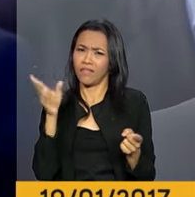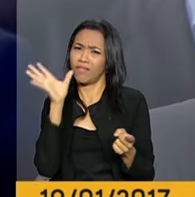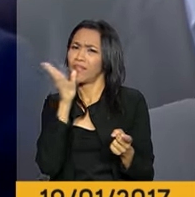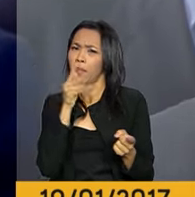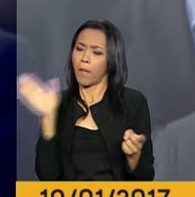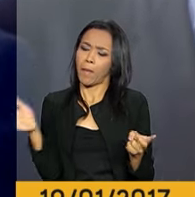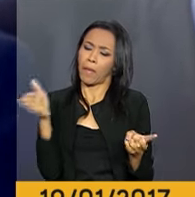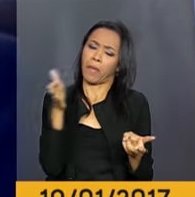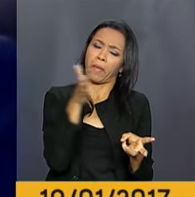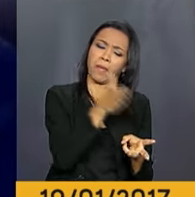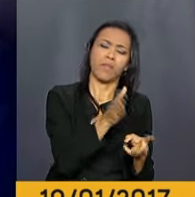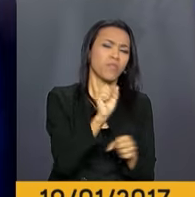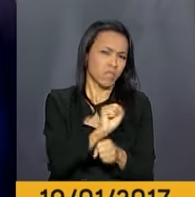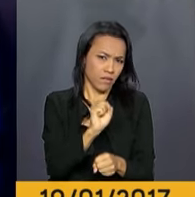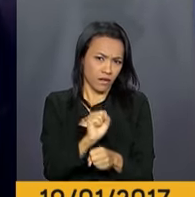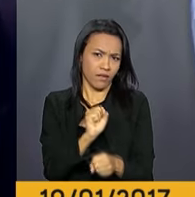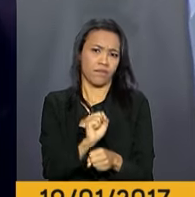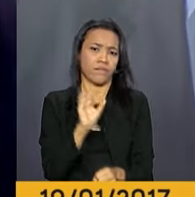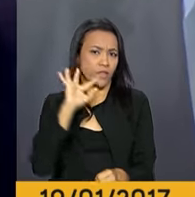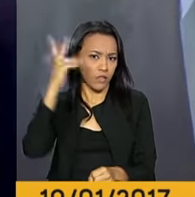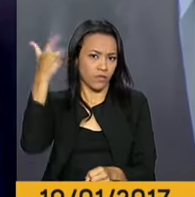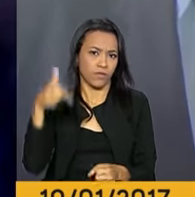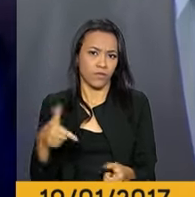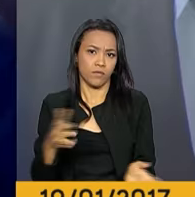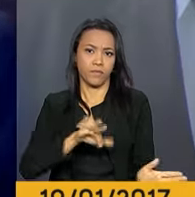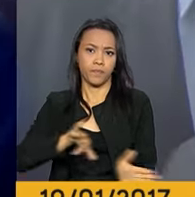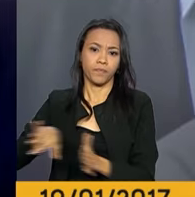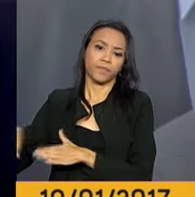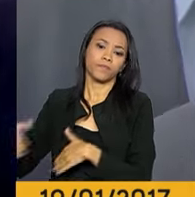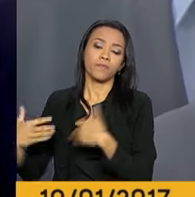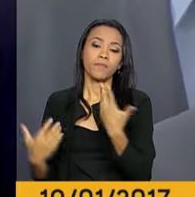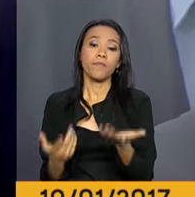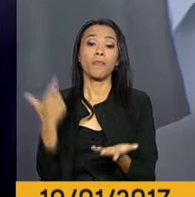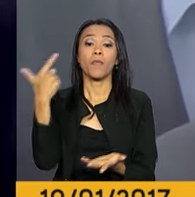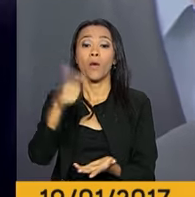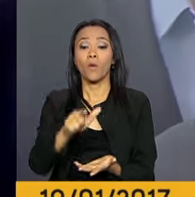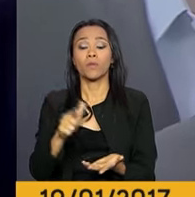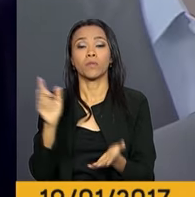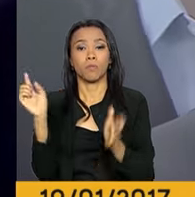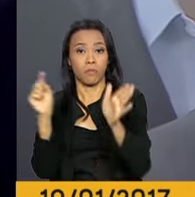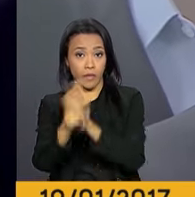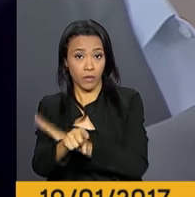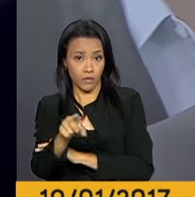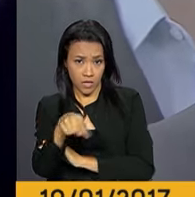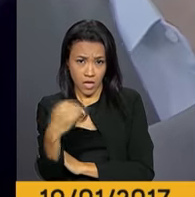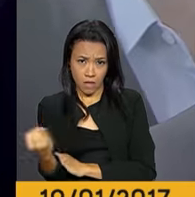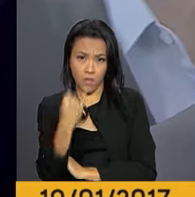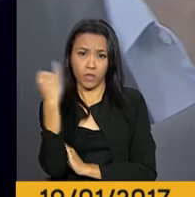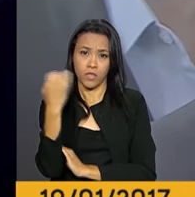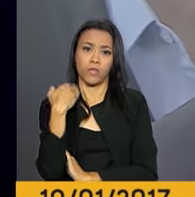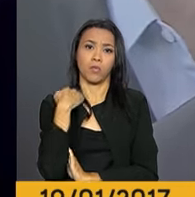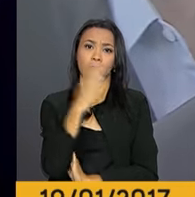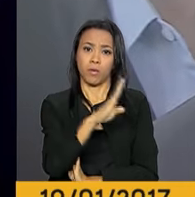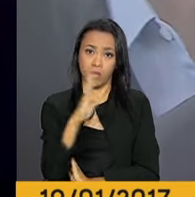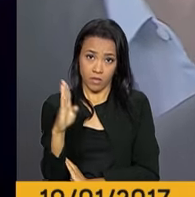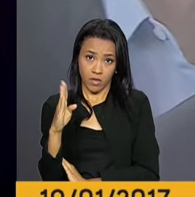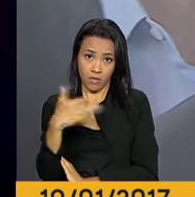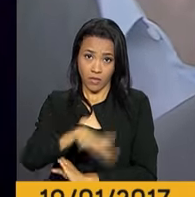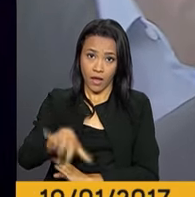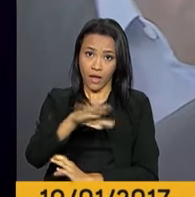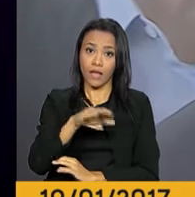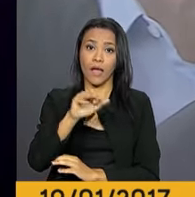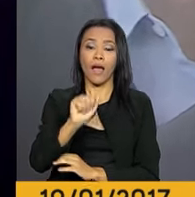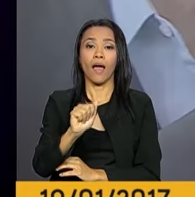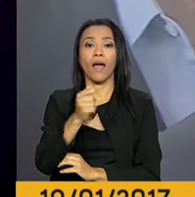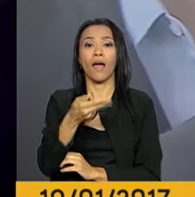pela frente. Vamos esperar as delações. Presidente, eu queria que o senhor falasse sobre o pré-custeio e a importância do Banco do Brasil para o agronegócio. Importantíssimo, né?